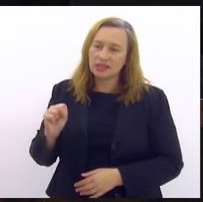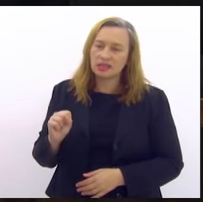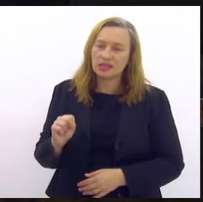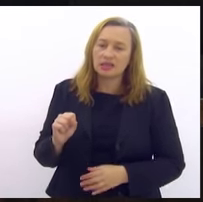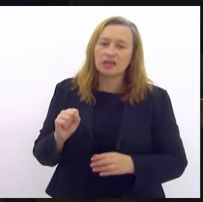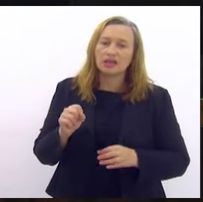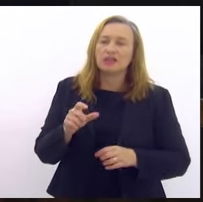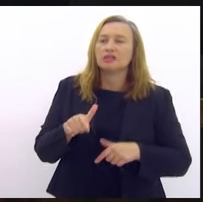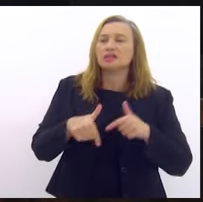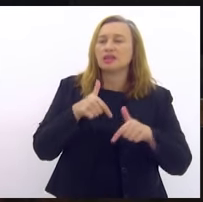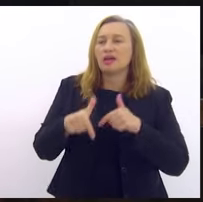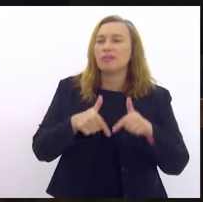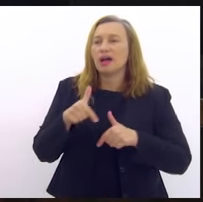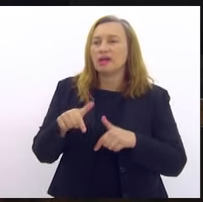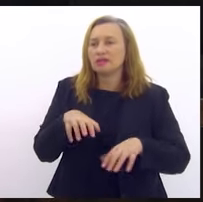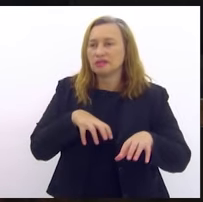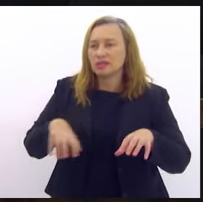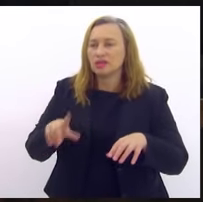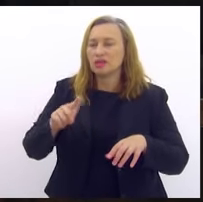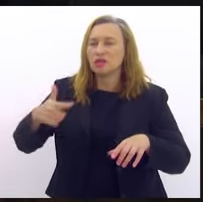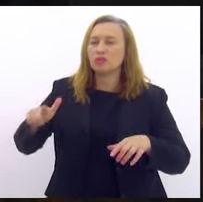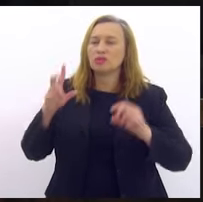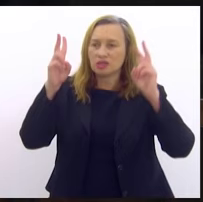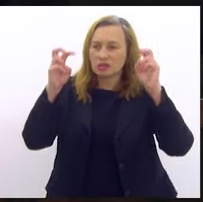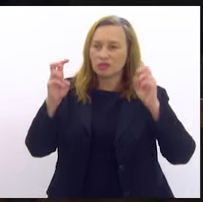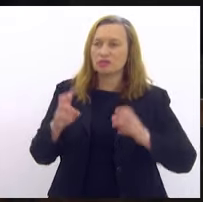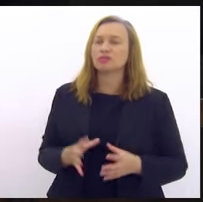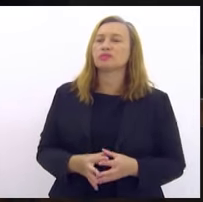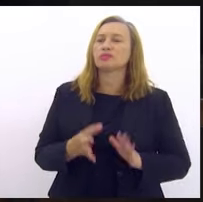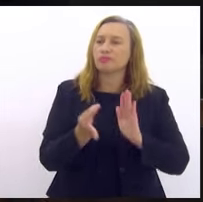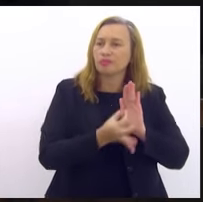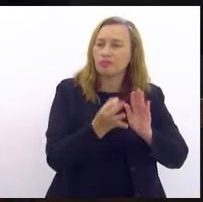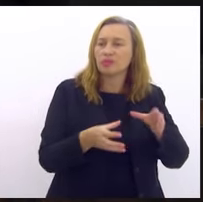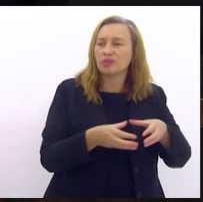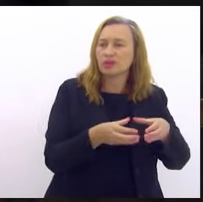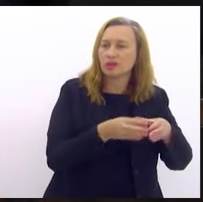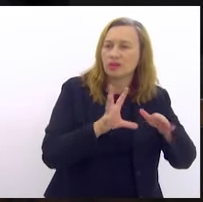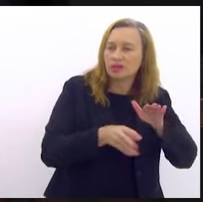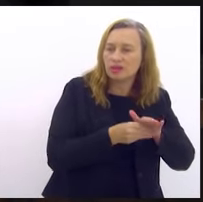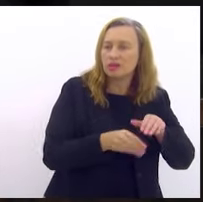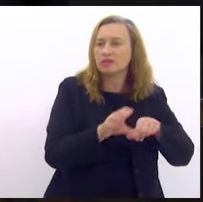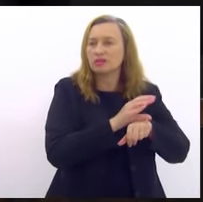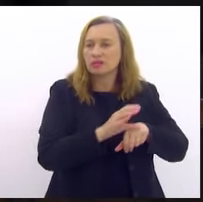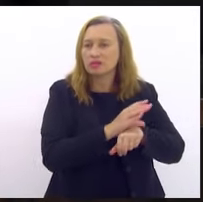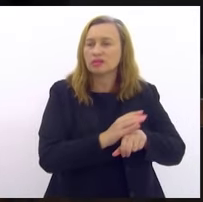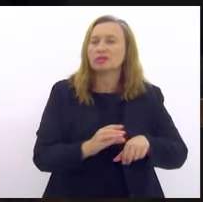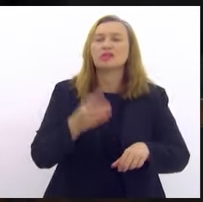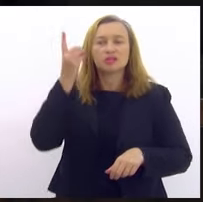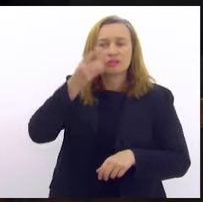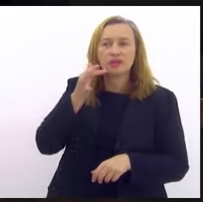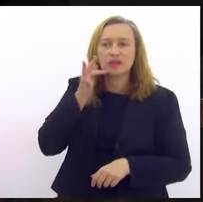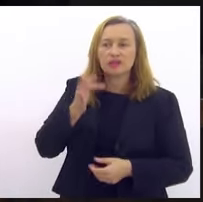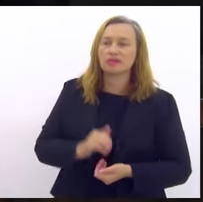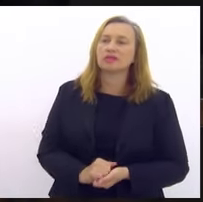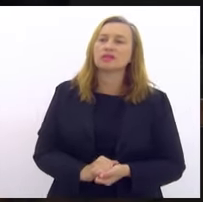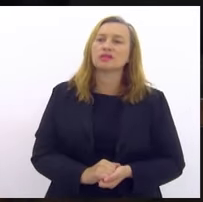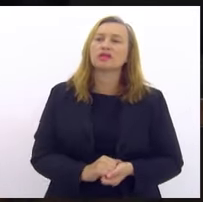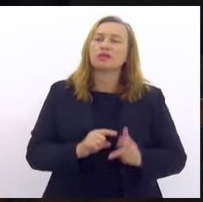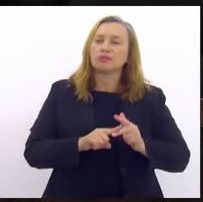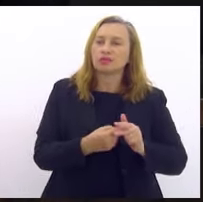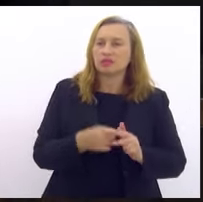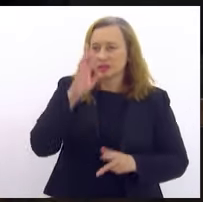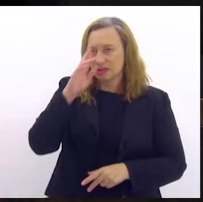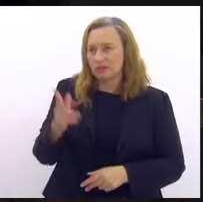Emprego Regional e dá outras providências. Pendendo de parecer da Comissão de Emendas Constitucionais e Vetos, deputado Jorge Felipe Neto. Pela